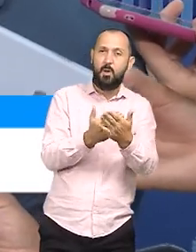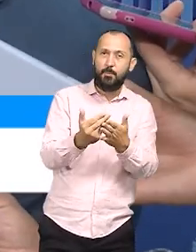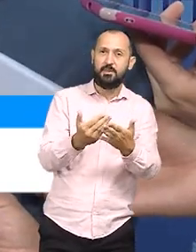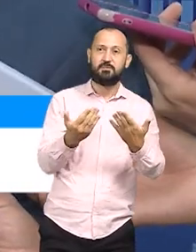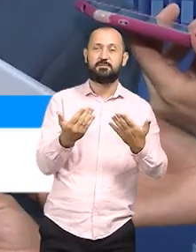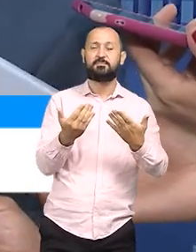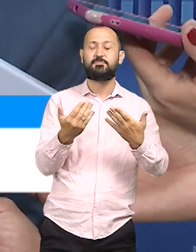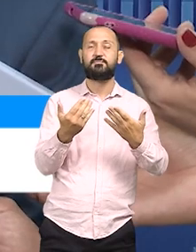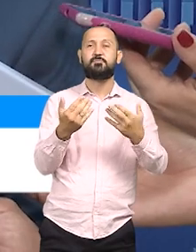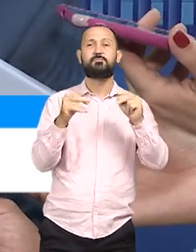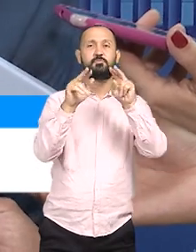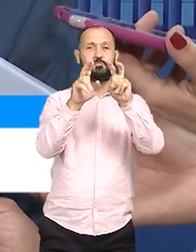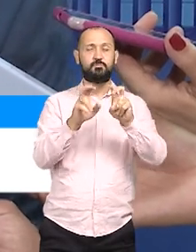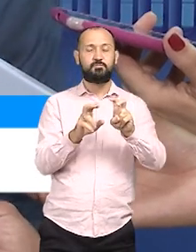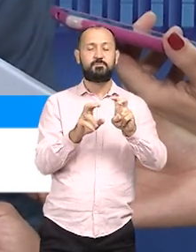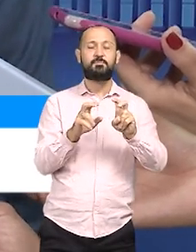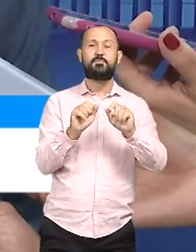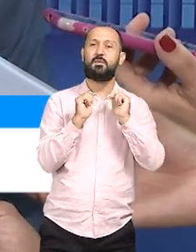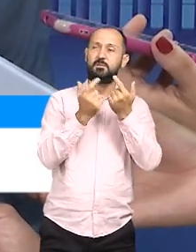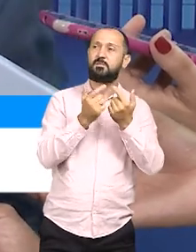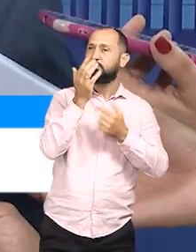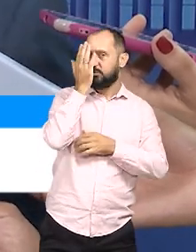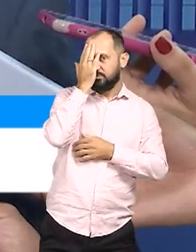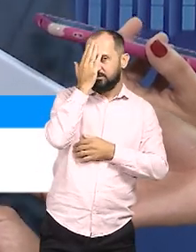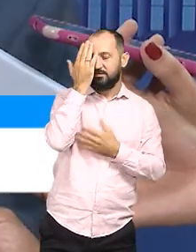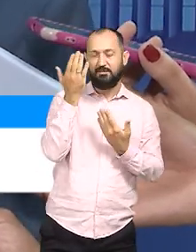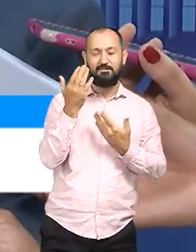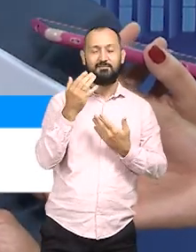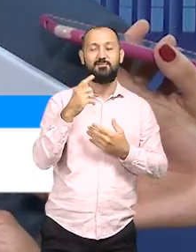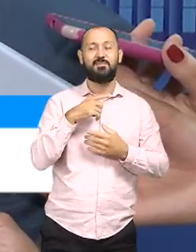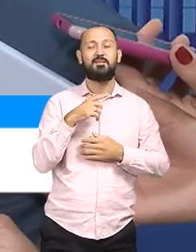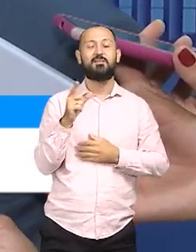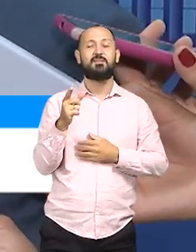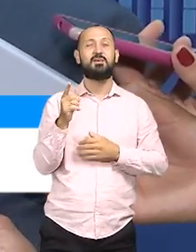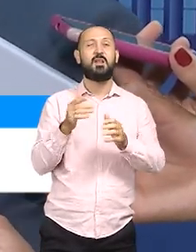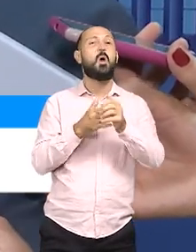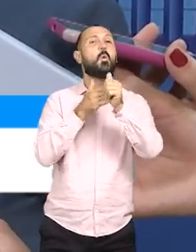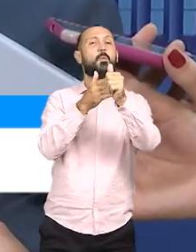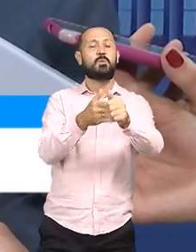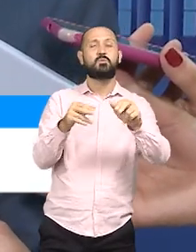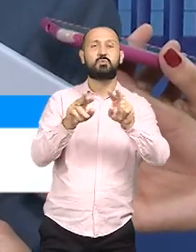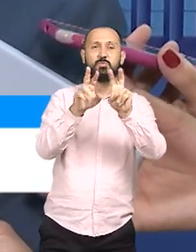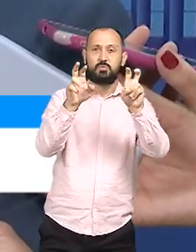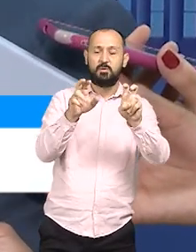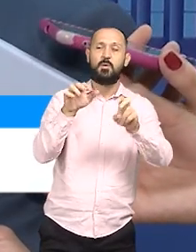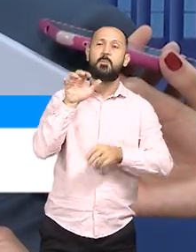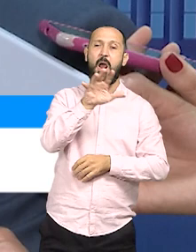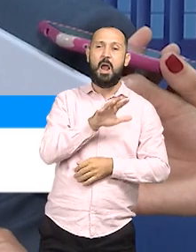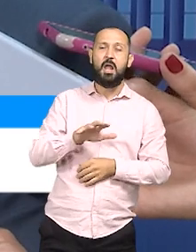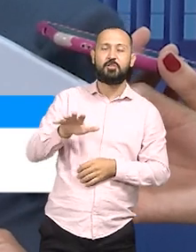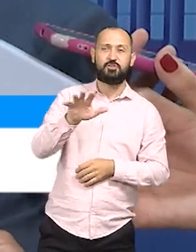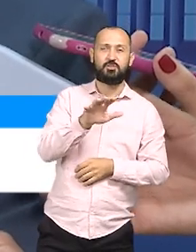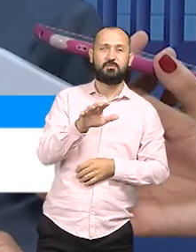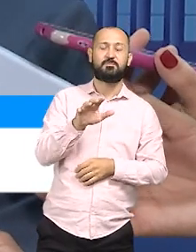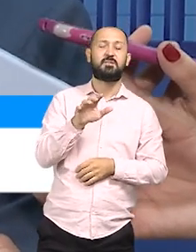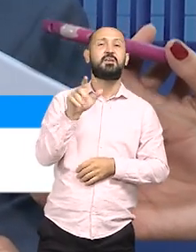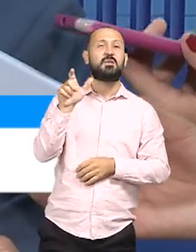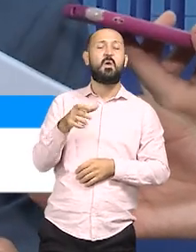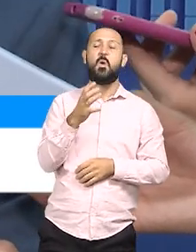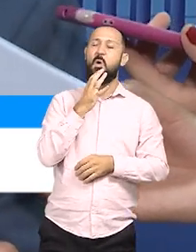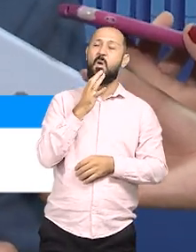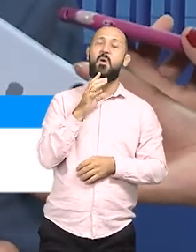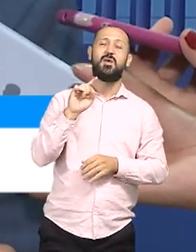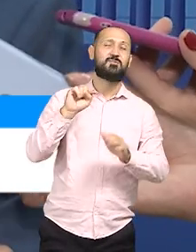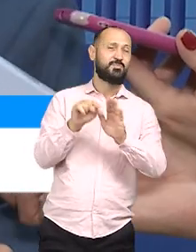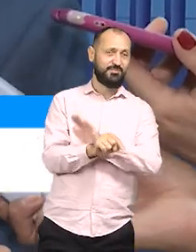para assumir como pauta dessa casa e eu não tenho dúvida que sendo eh comandando essa pauta Já que é uma região eh